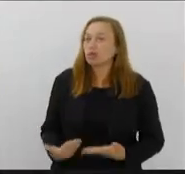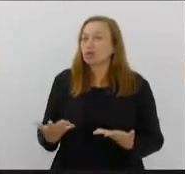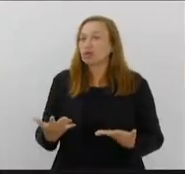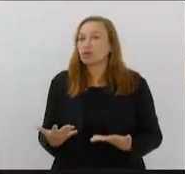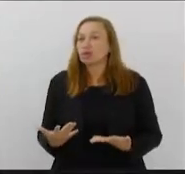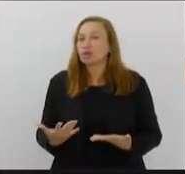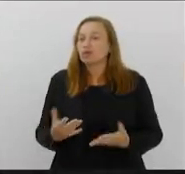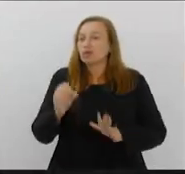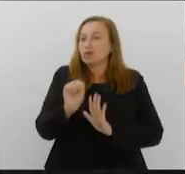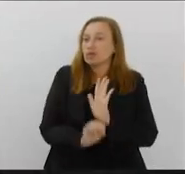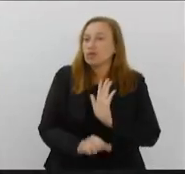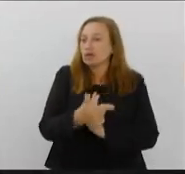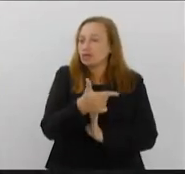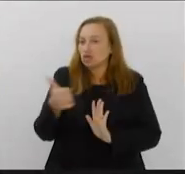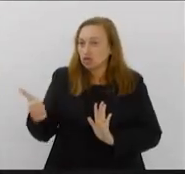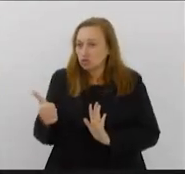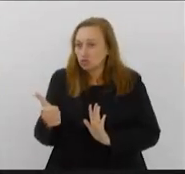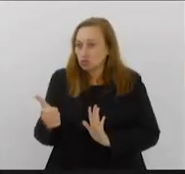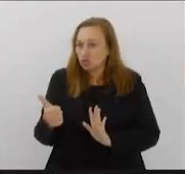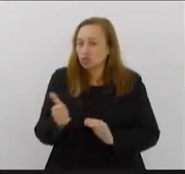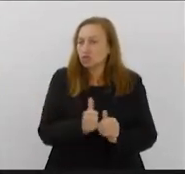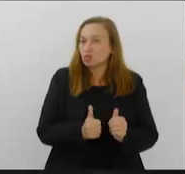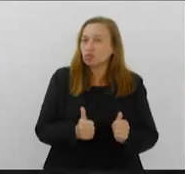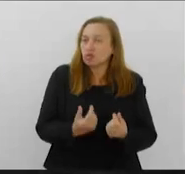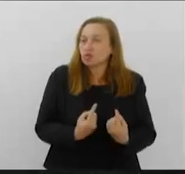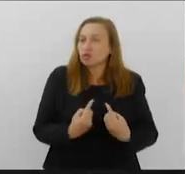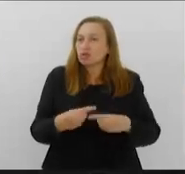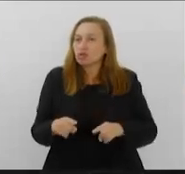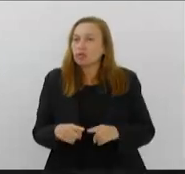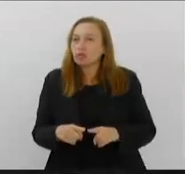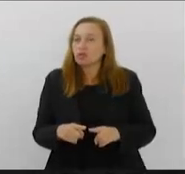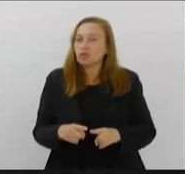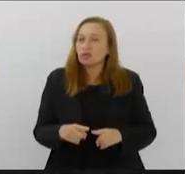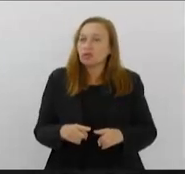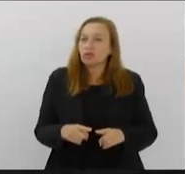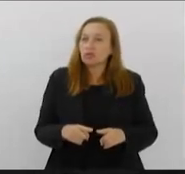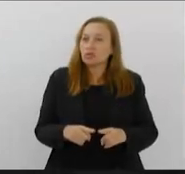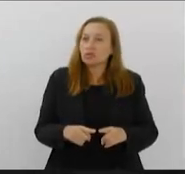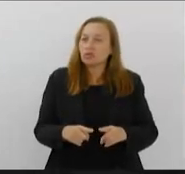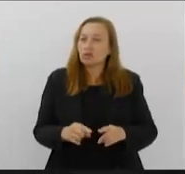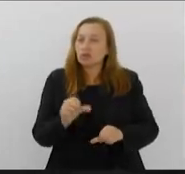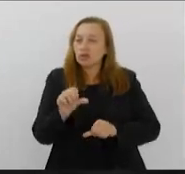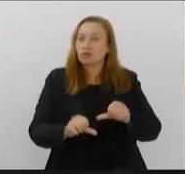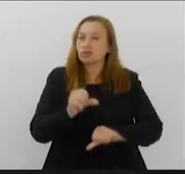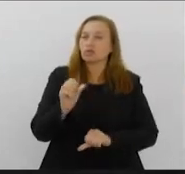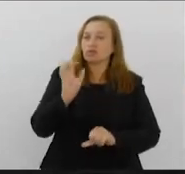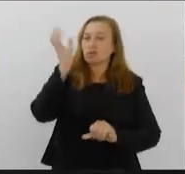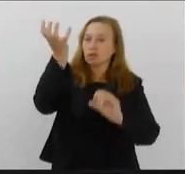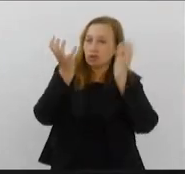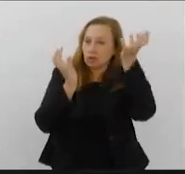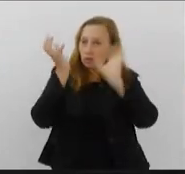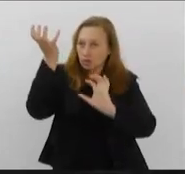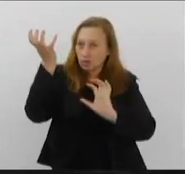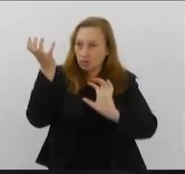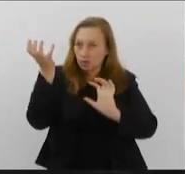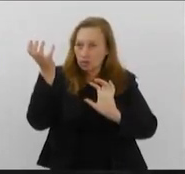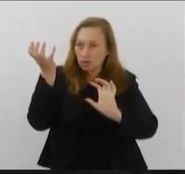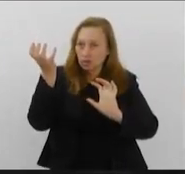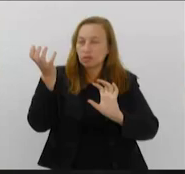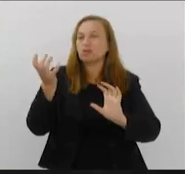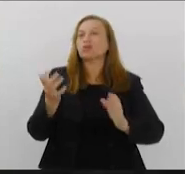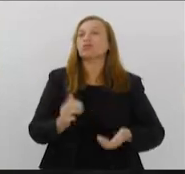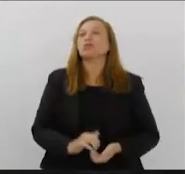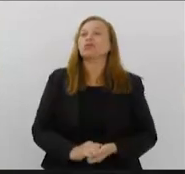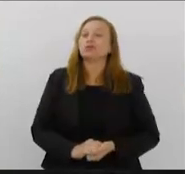o século XXI, em políticas de enfrentamento aos efeitos das mudanças climáticas e dos eventos